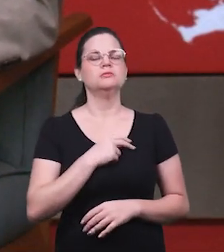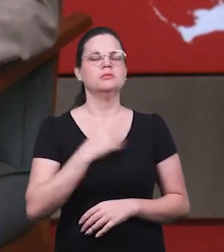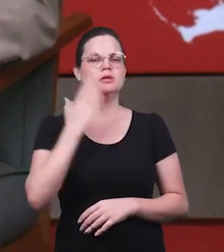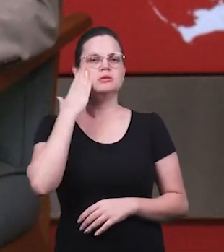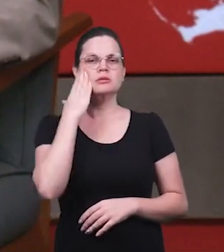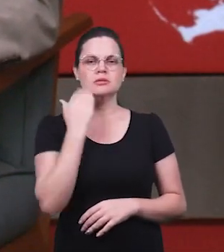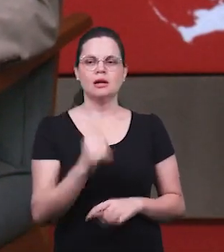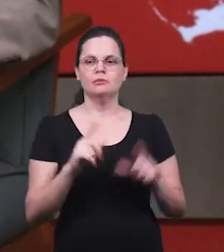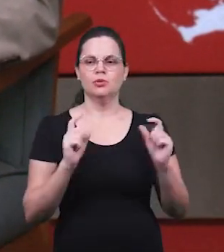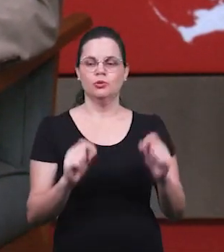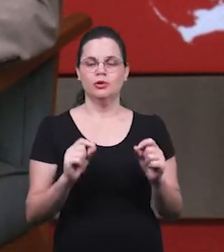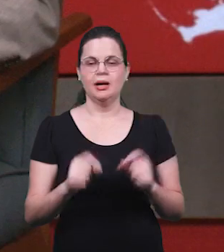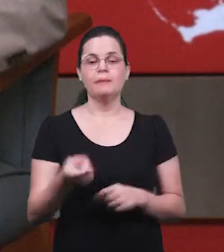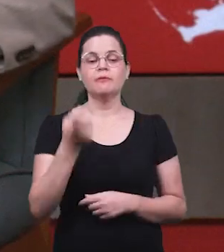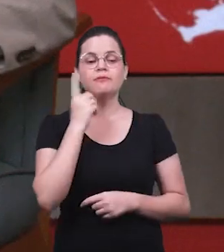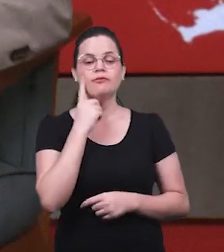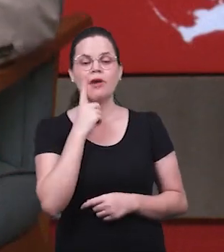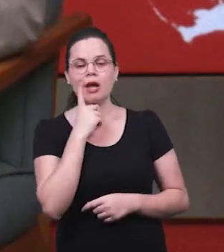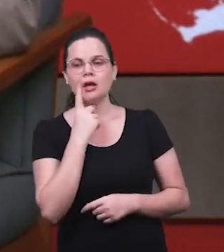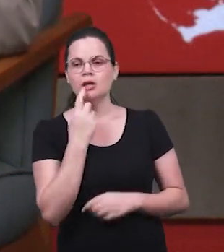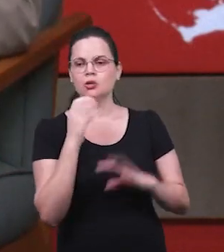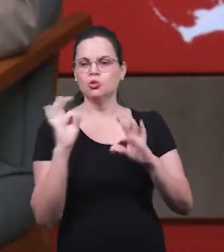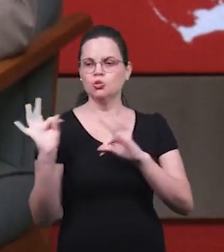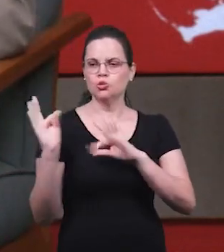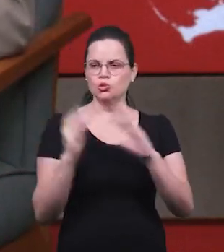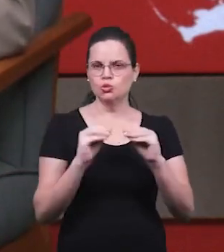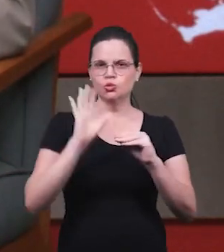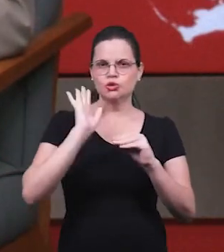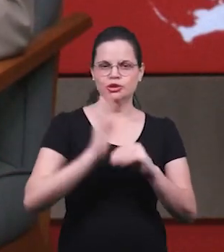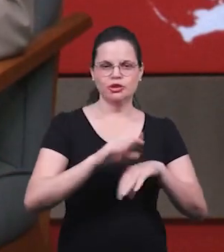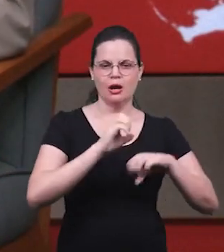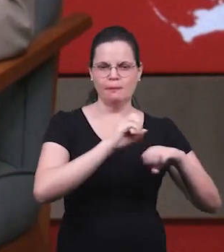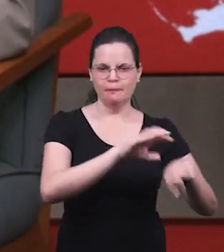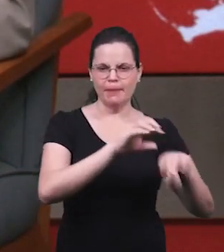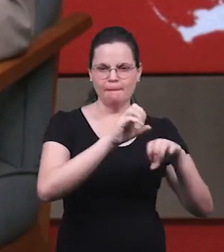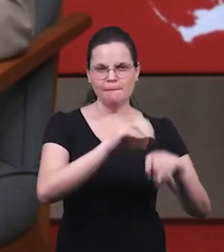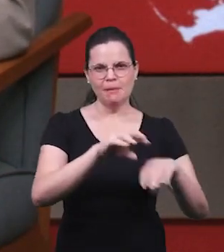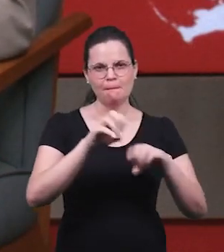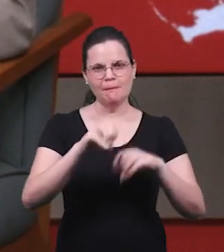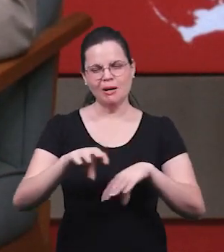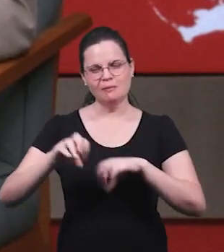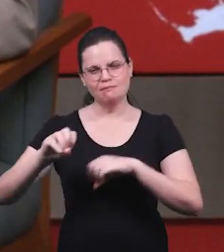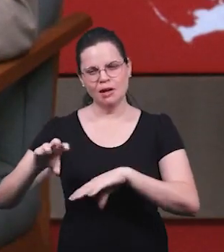confirmação de tudo aquilo que ele tinha